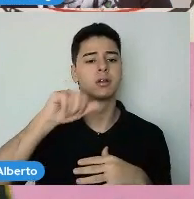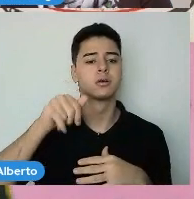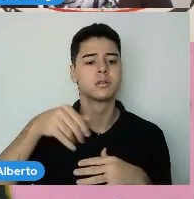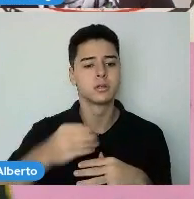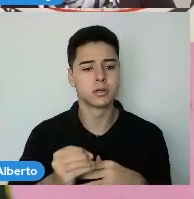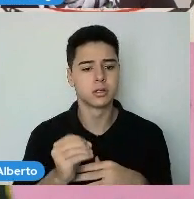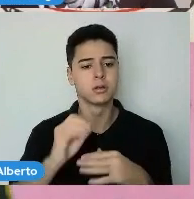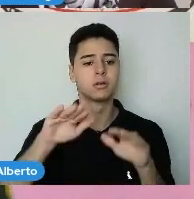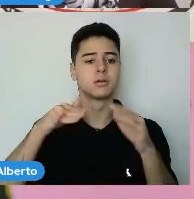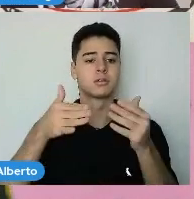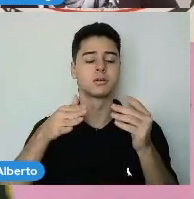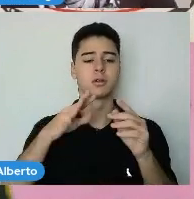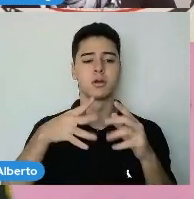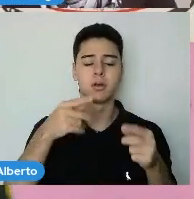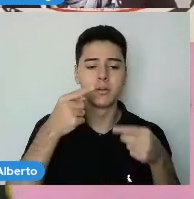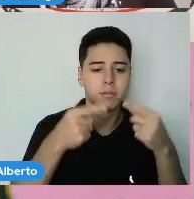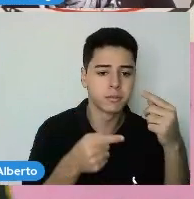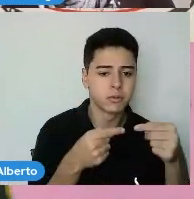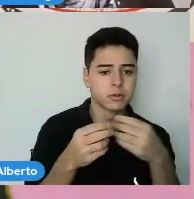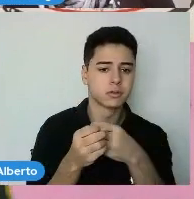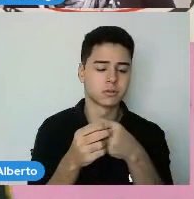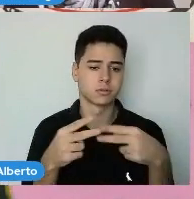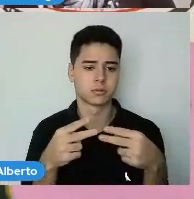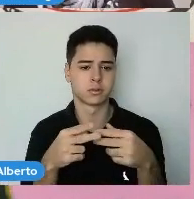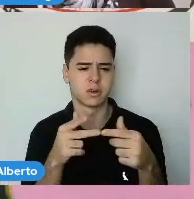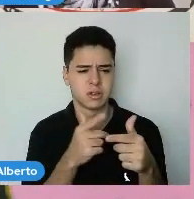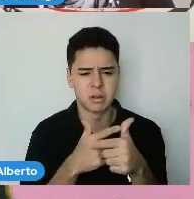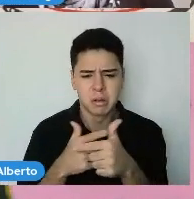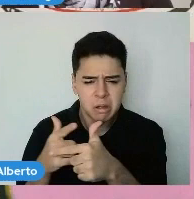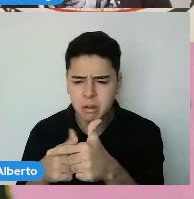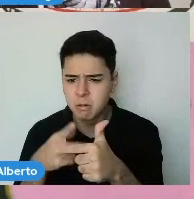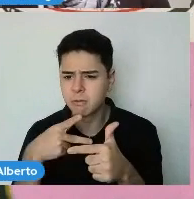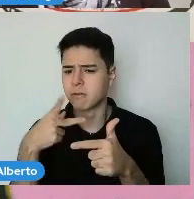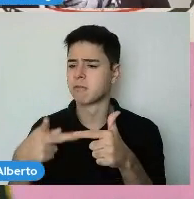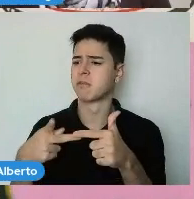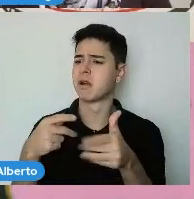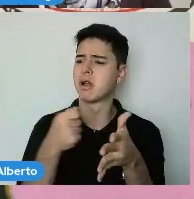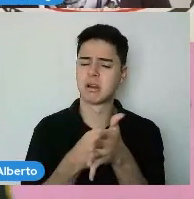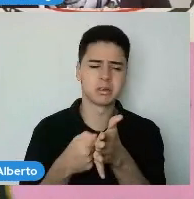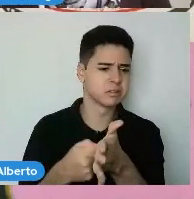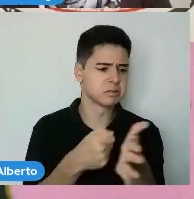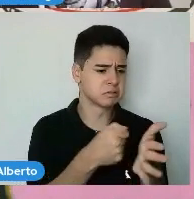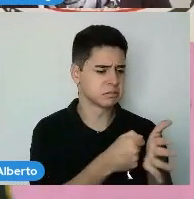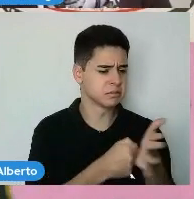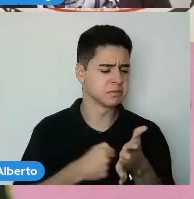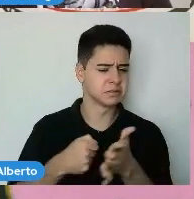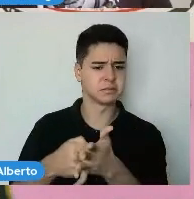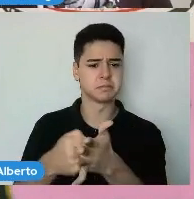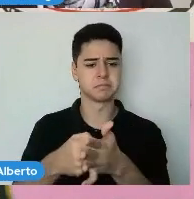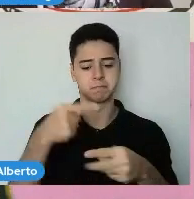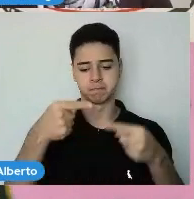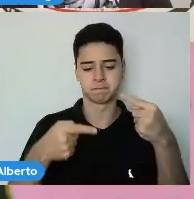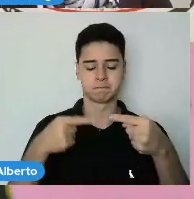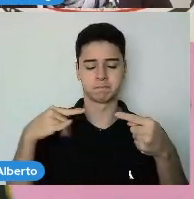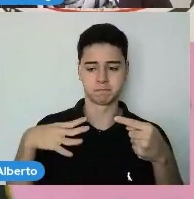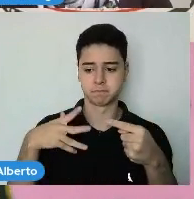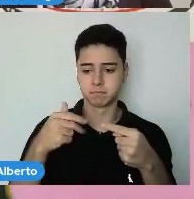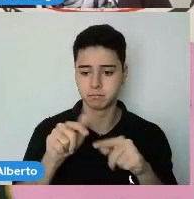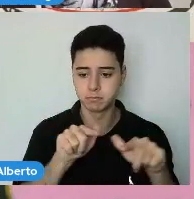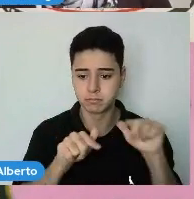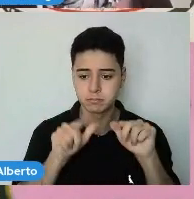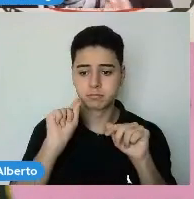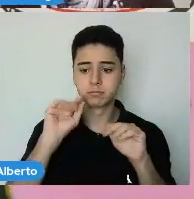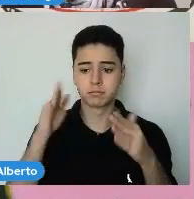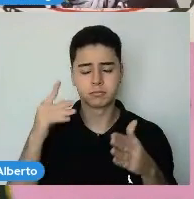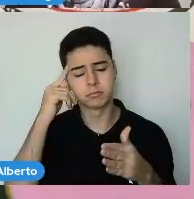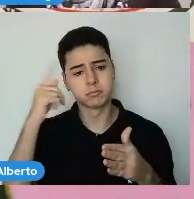mais sociopolítico, assim, ela problematiza a questão da violência política e ela trabalha essa ideia do